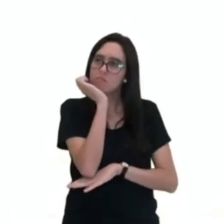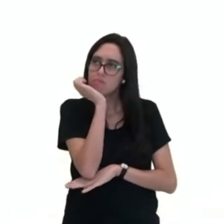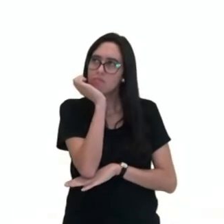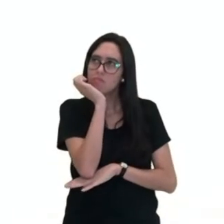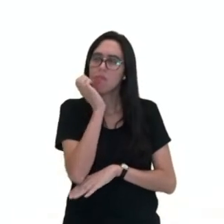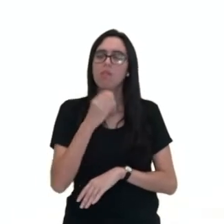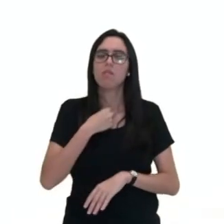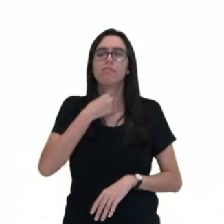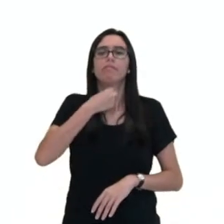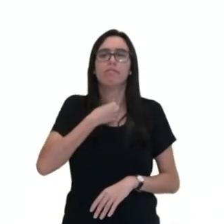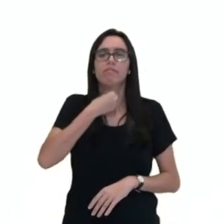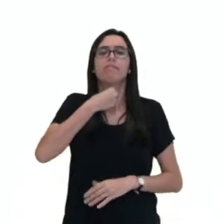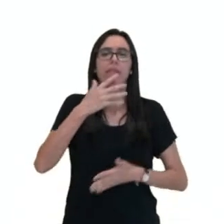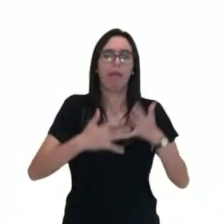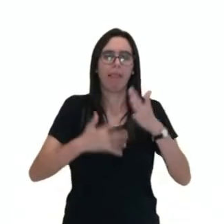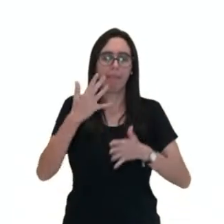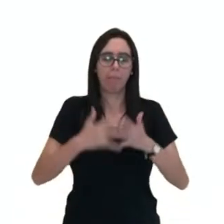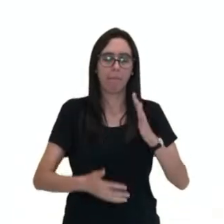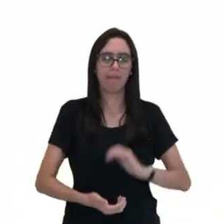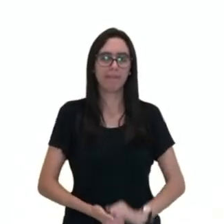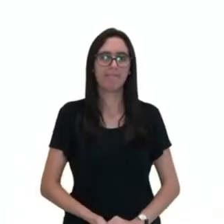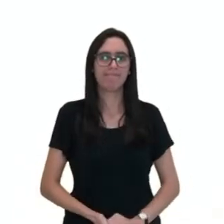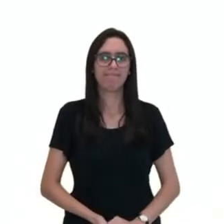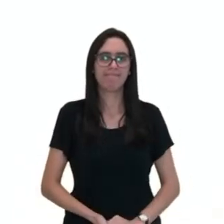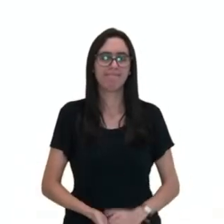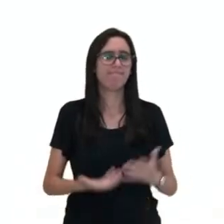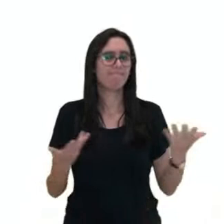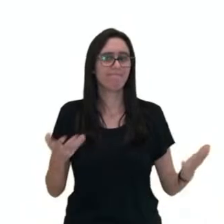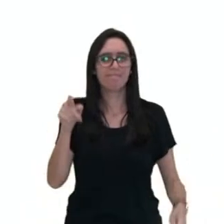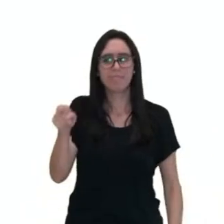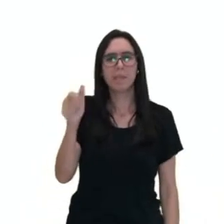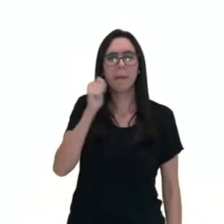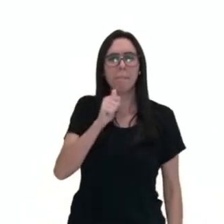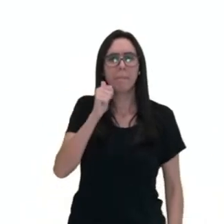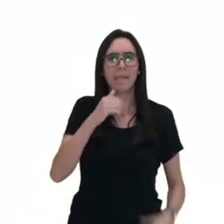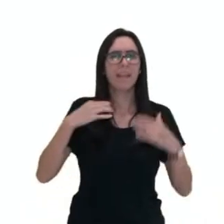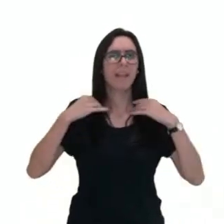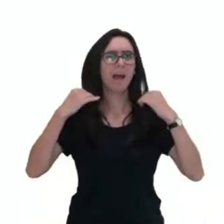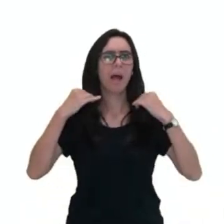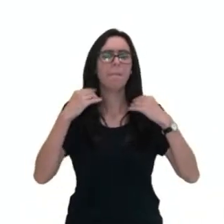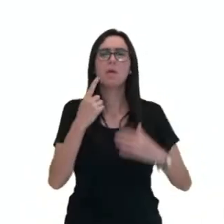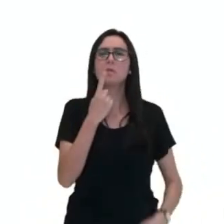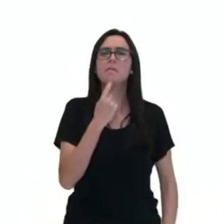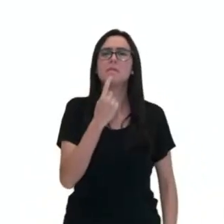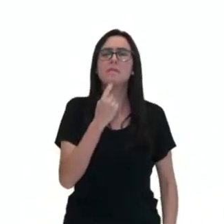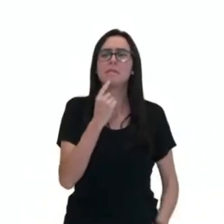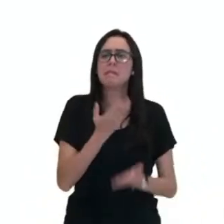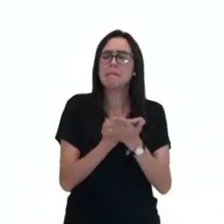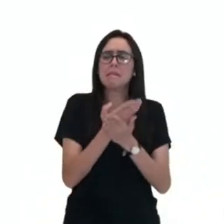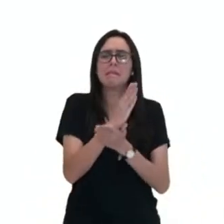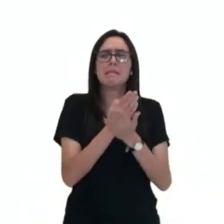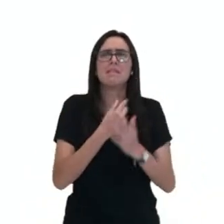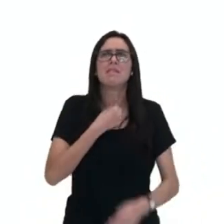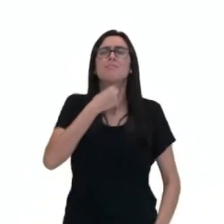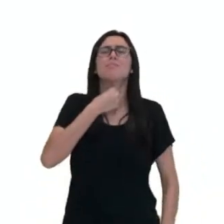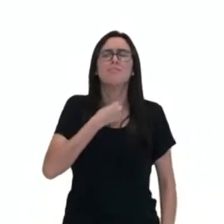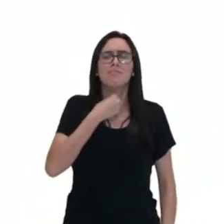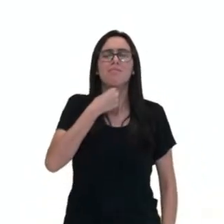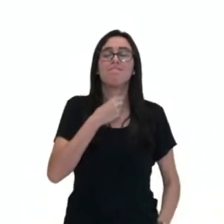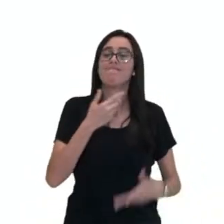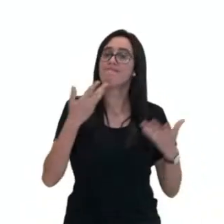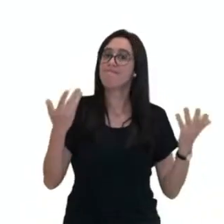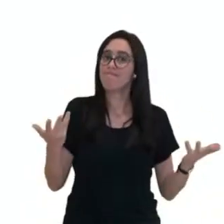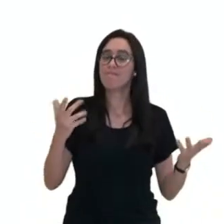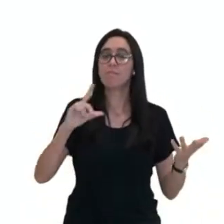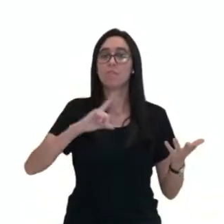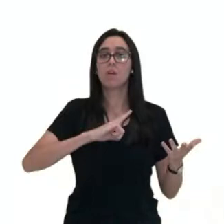mão. Que fazer de uma menina ruiva com soluço? Foi quando se aproximou a sua outra metade neste